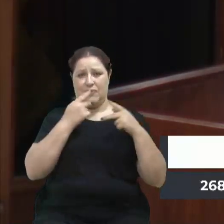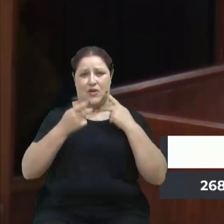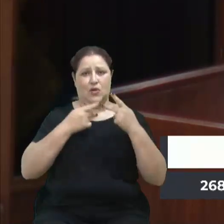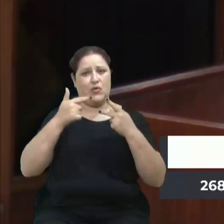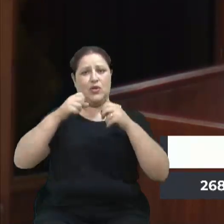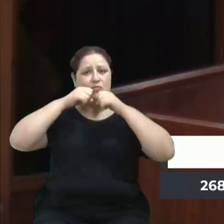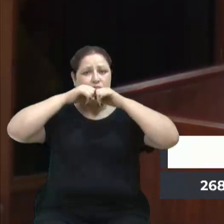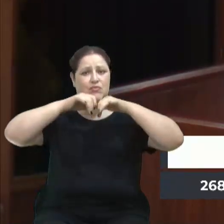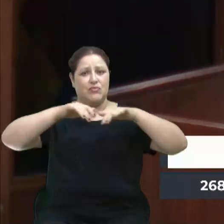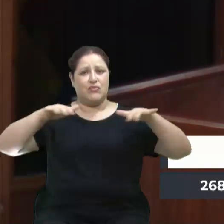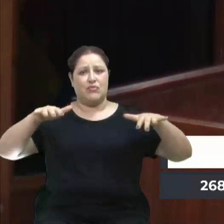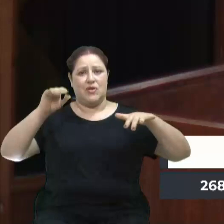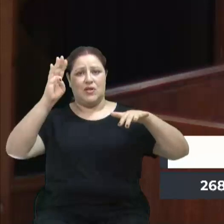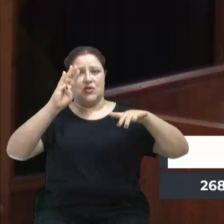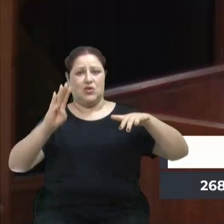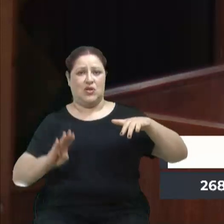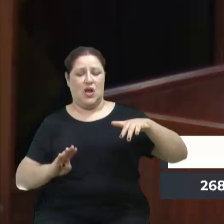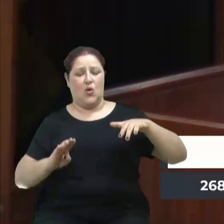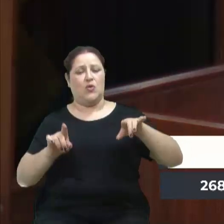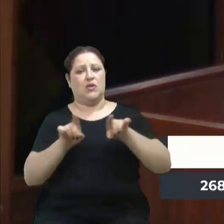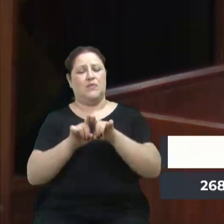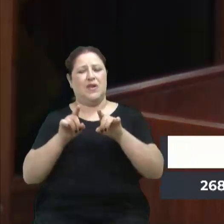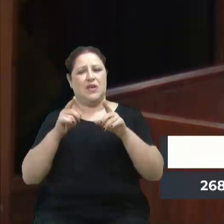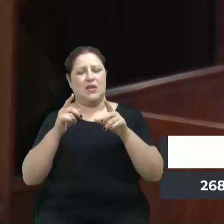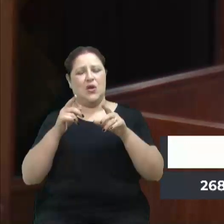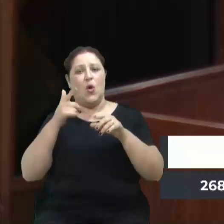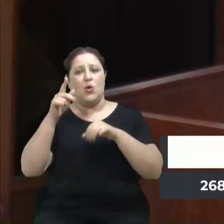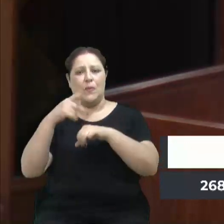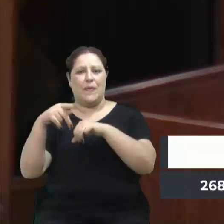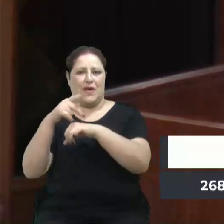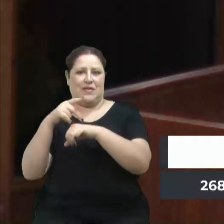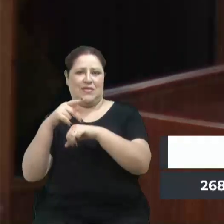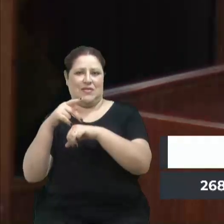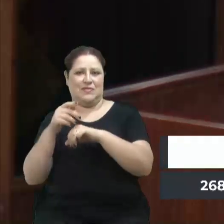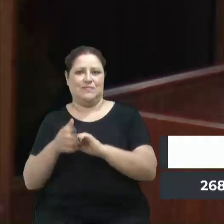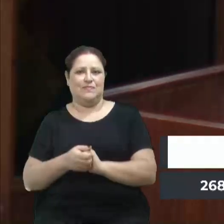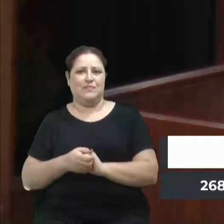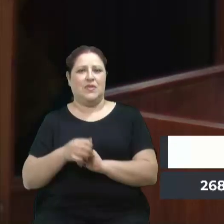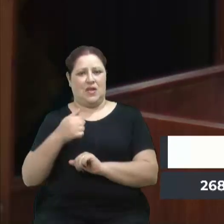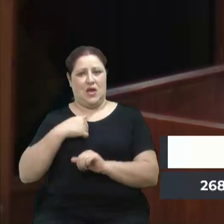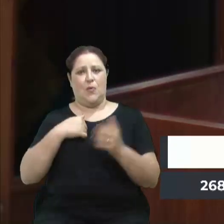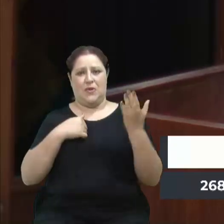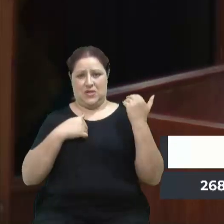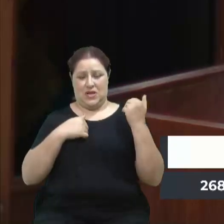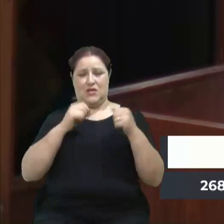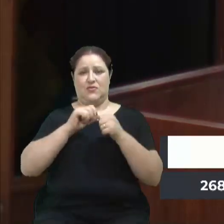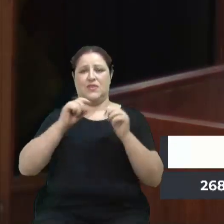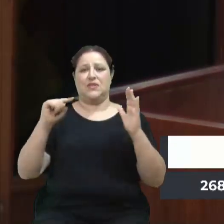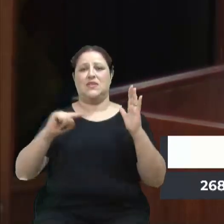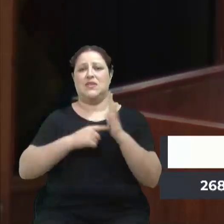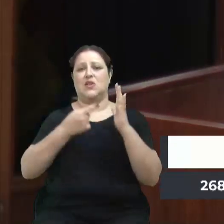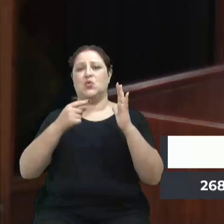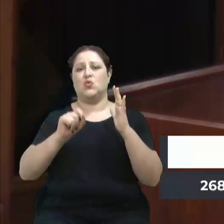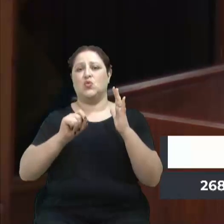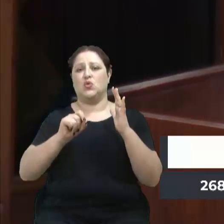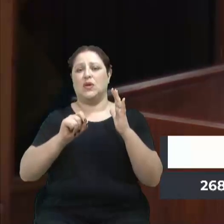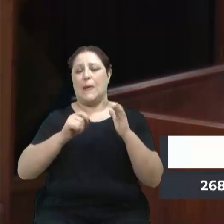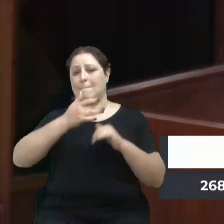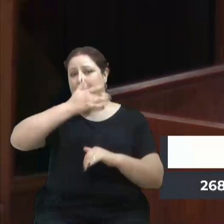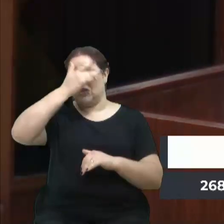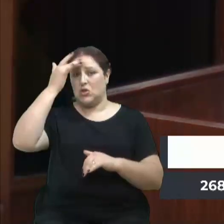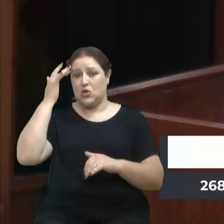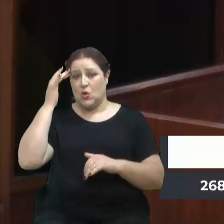essa repercussão nacional e até internacional. Mas era denúncia de que 15